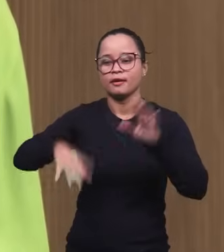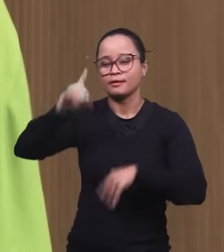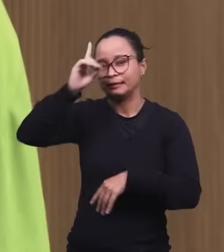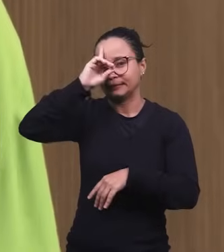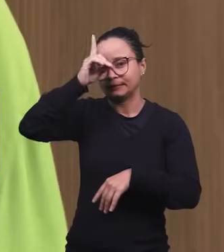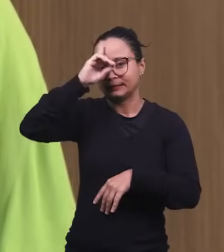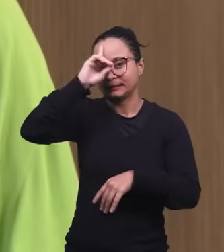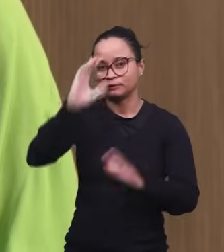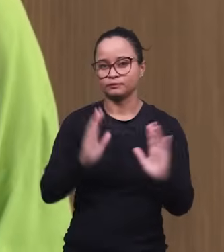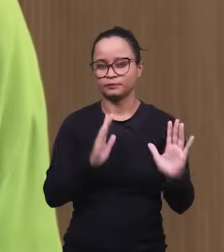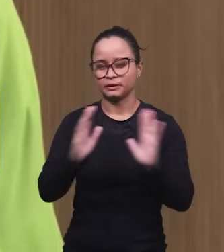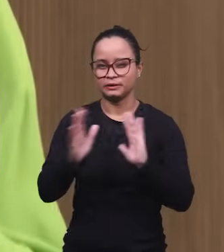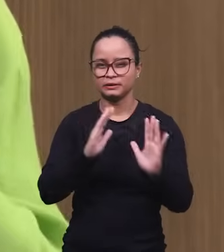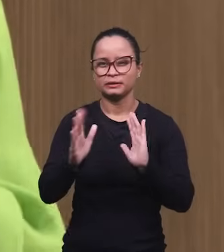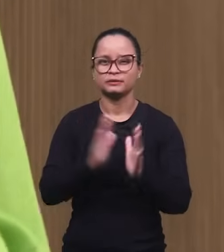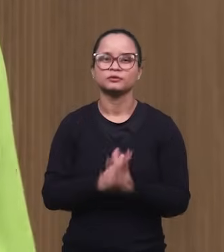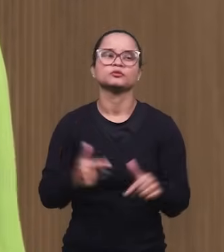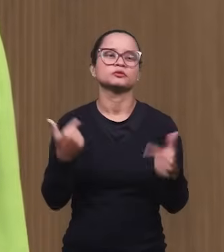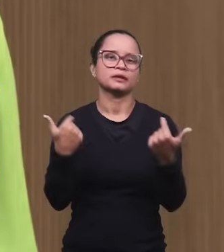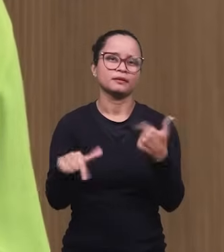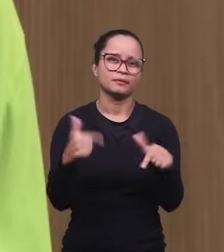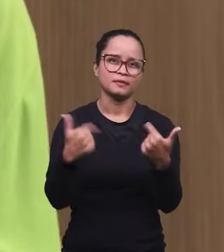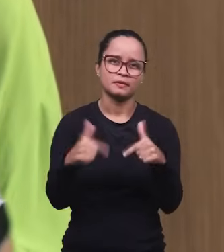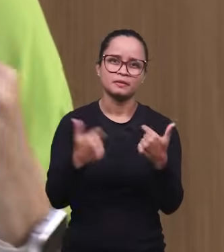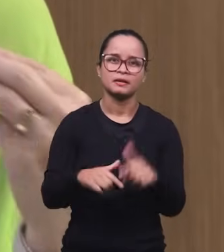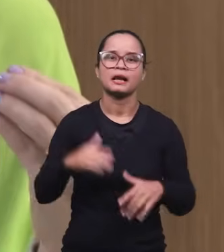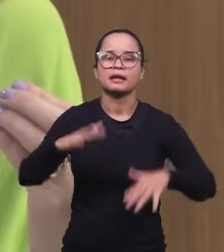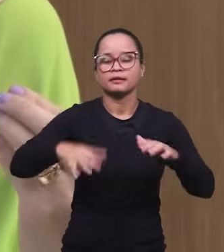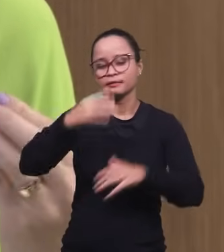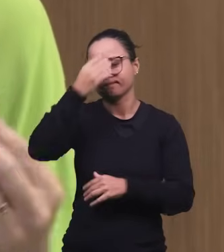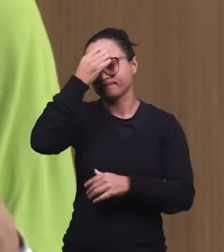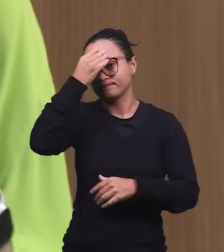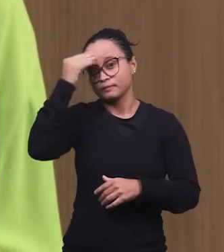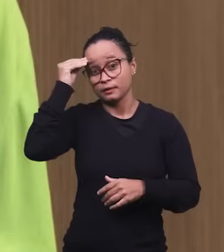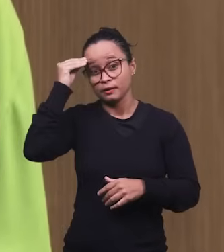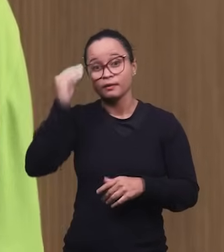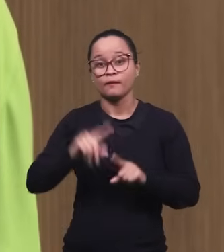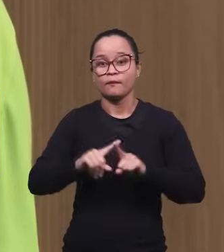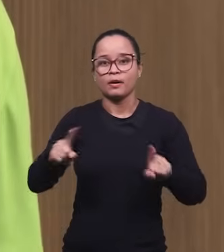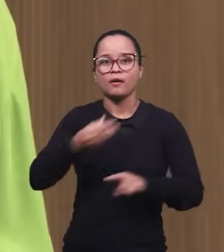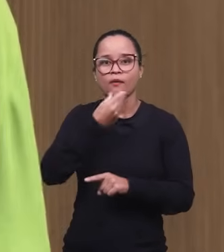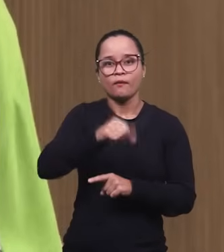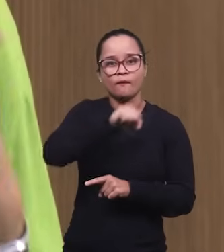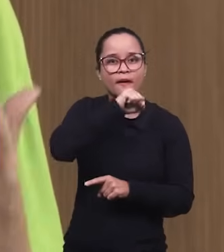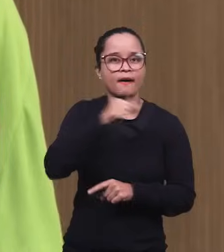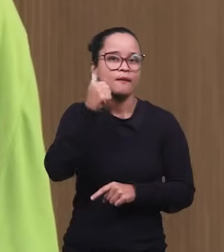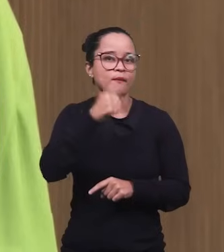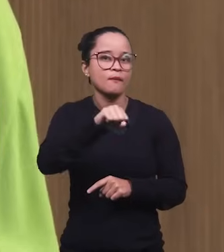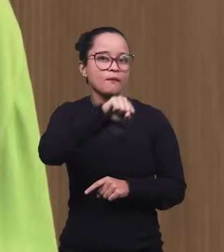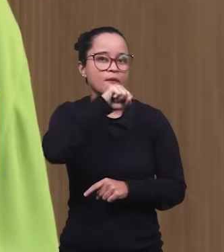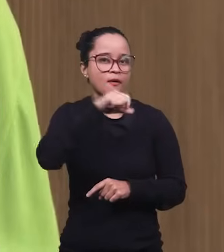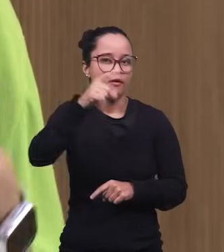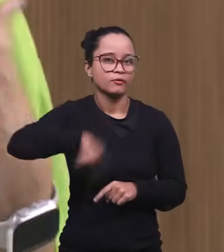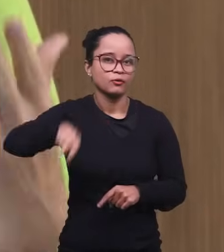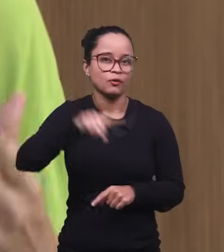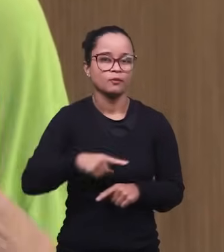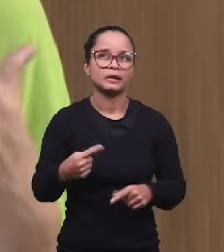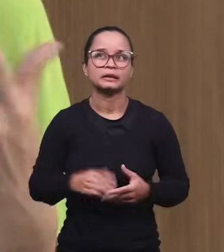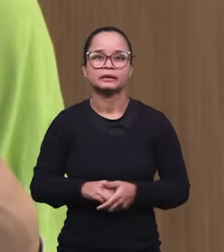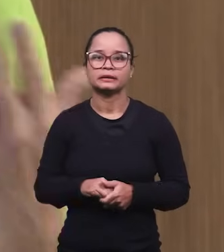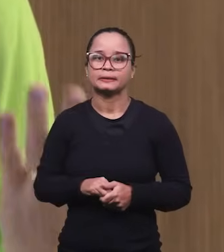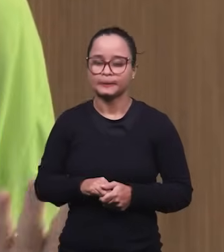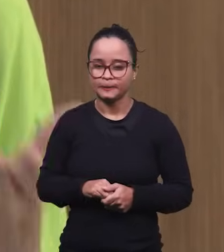conta do tempo, da correria, do trabalho, às vezes esquece um pouco, mas os pais, nós mães, temos que colocar